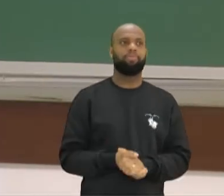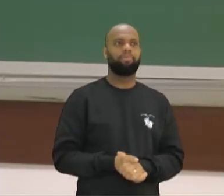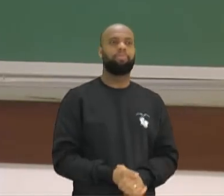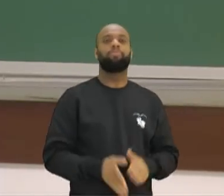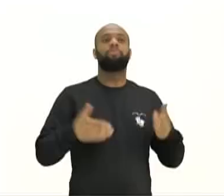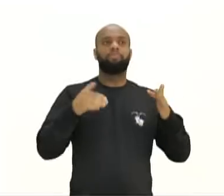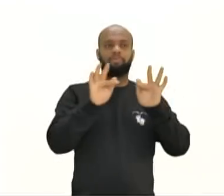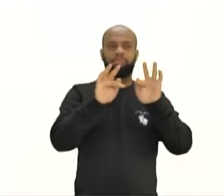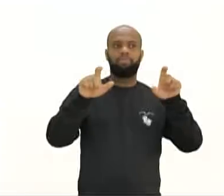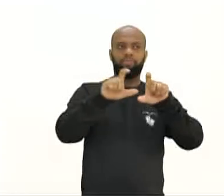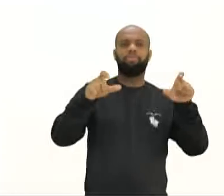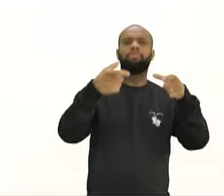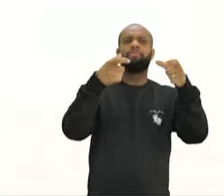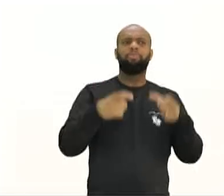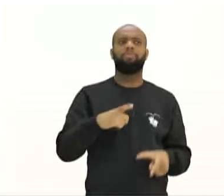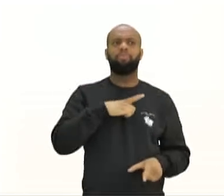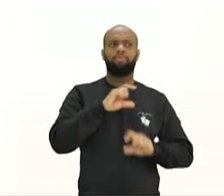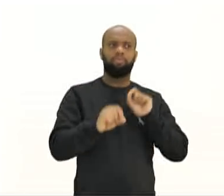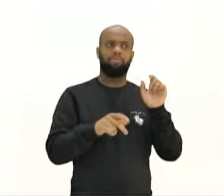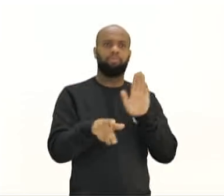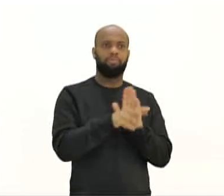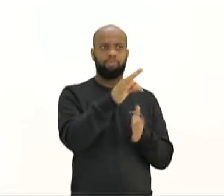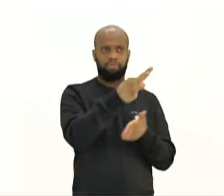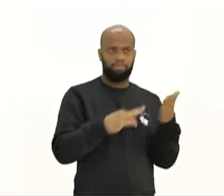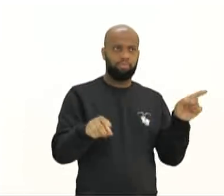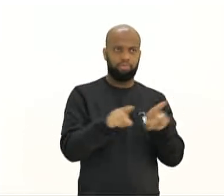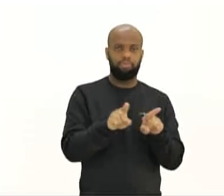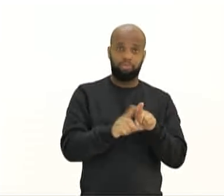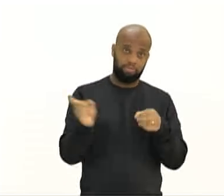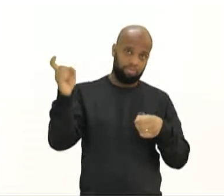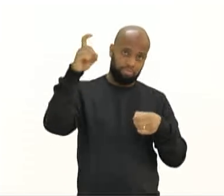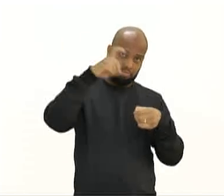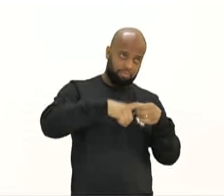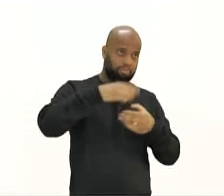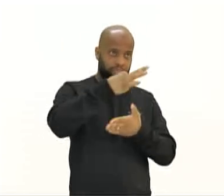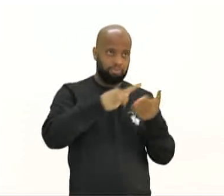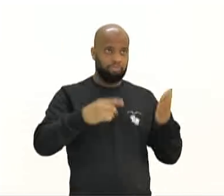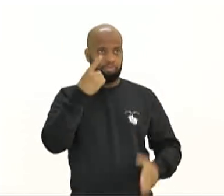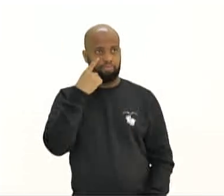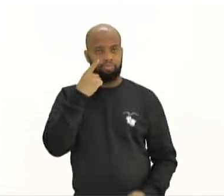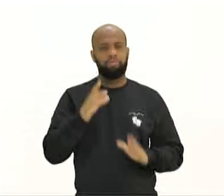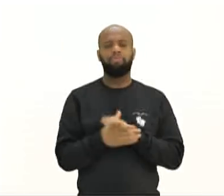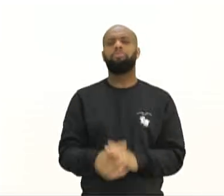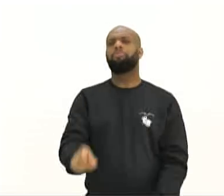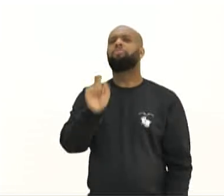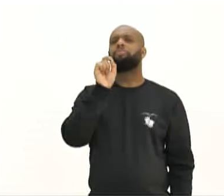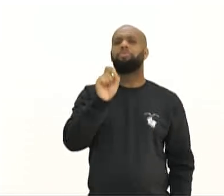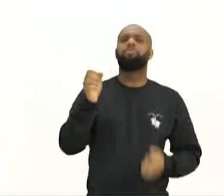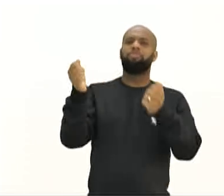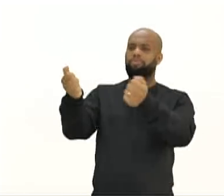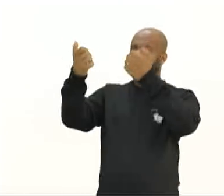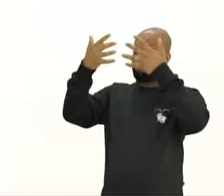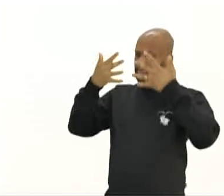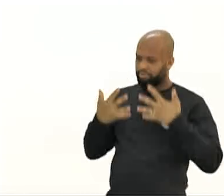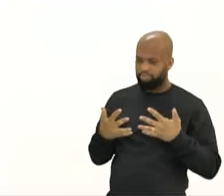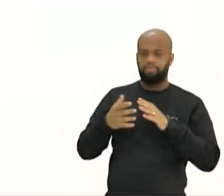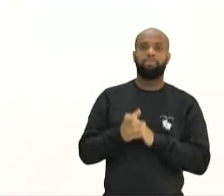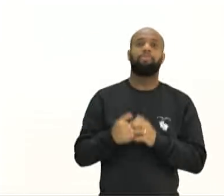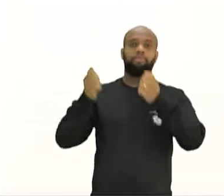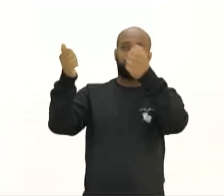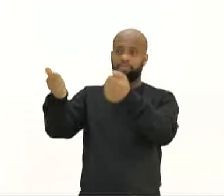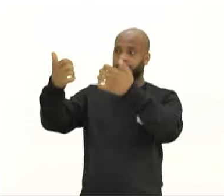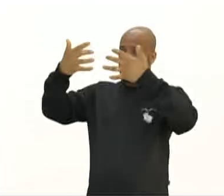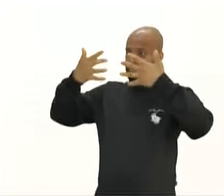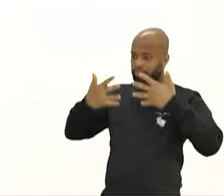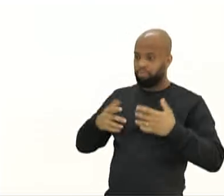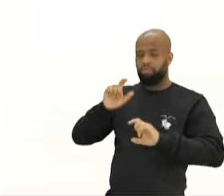Então, essa frase foi tirada lá do texto. Vamos voltar lá no texto da Cris. O que ela contou para nós? Ela contou o que